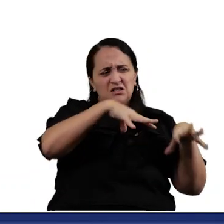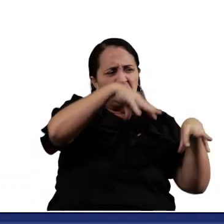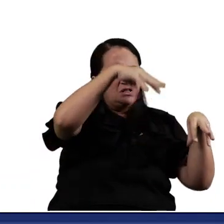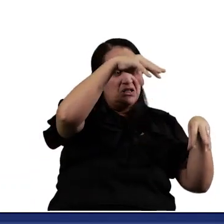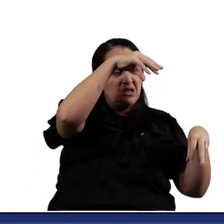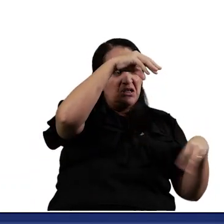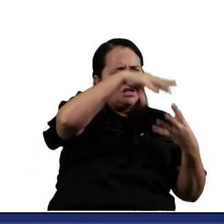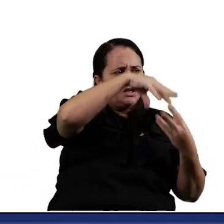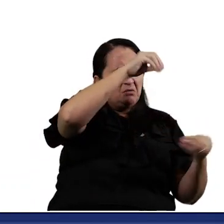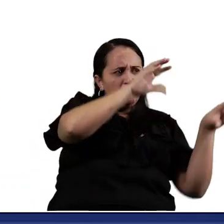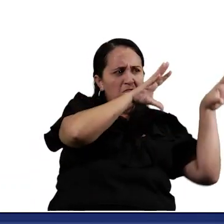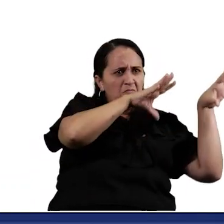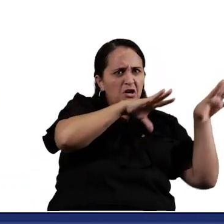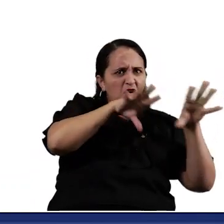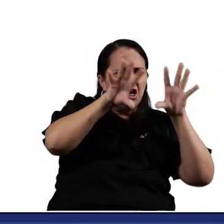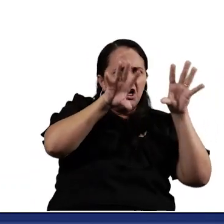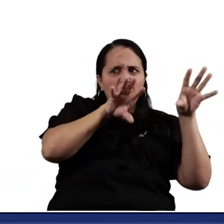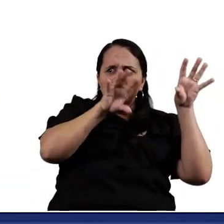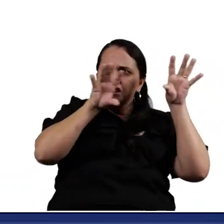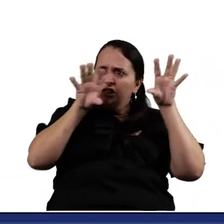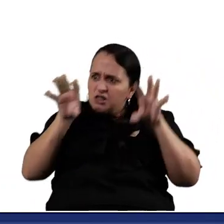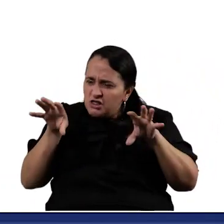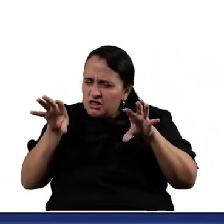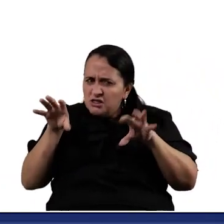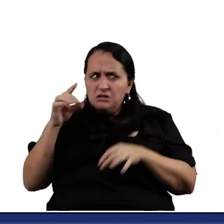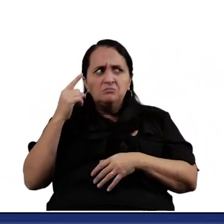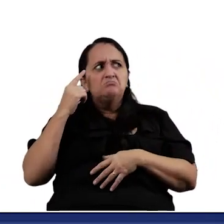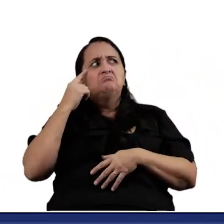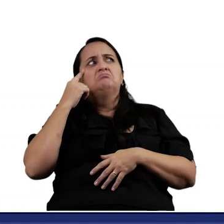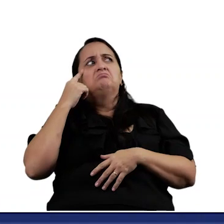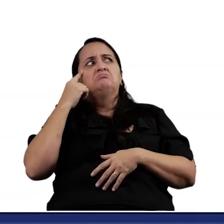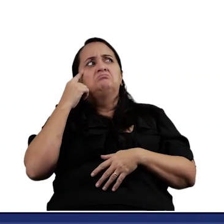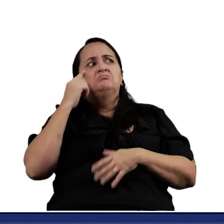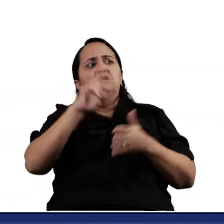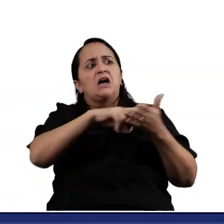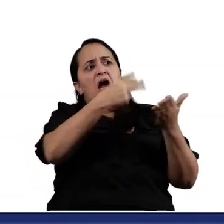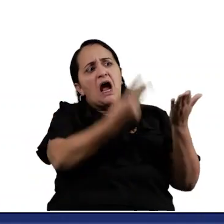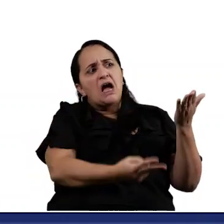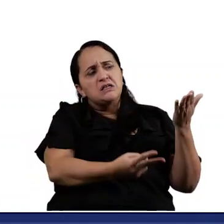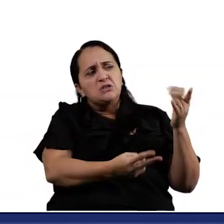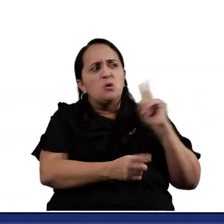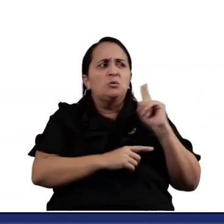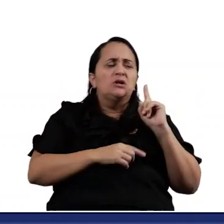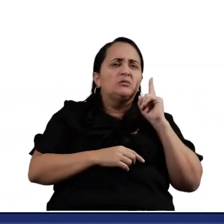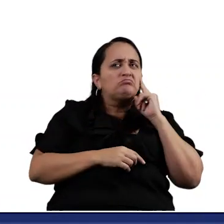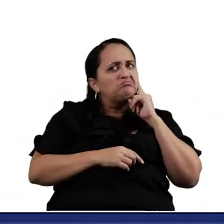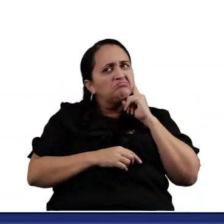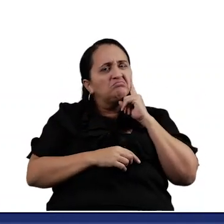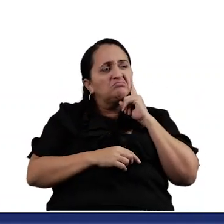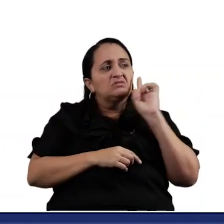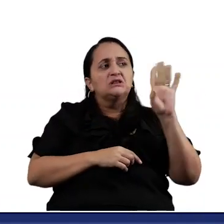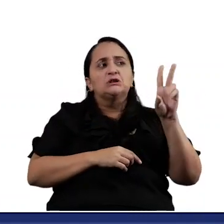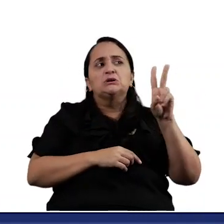só perguntando se podia cair ela estava perguntando será eu posso cair caiu caiu não